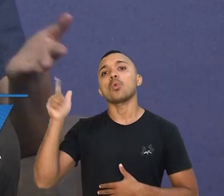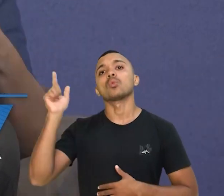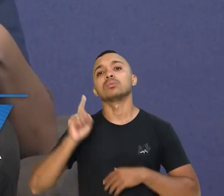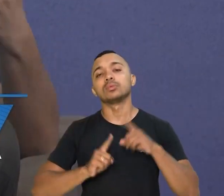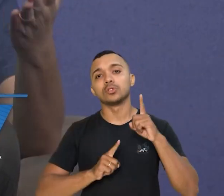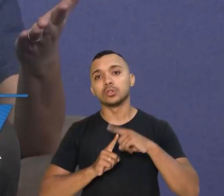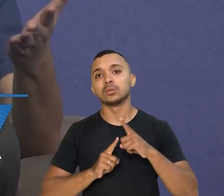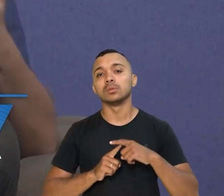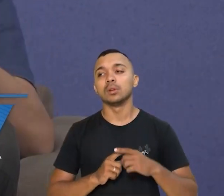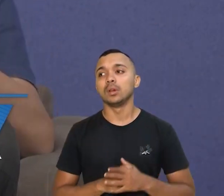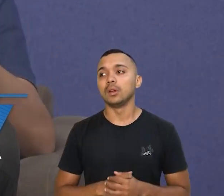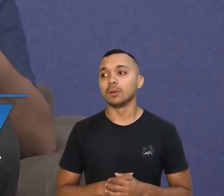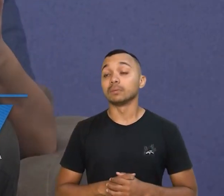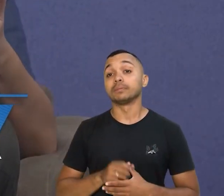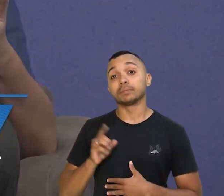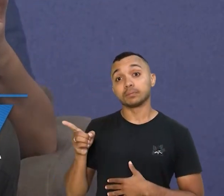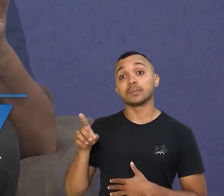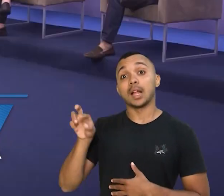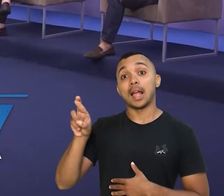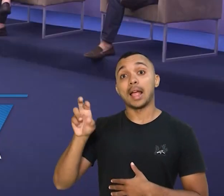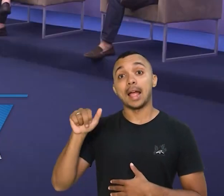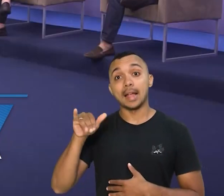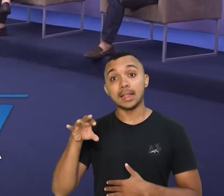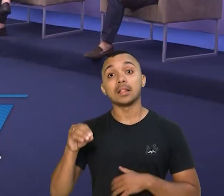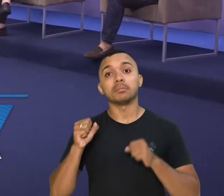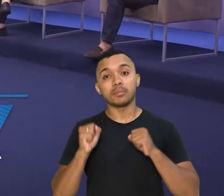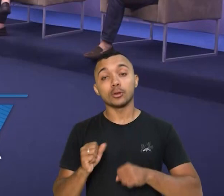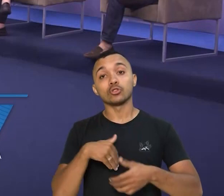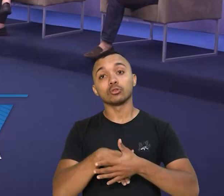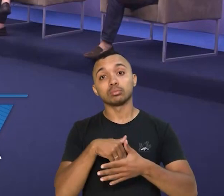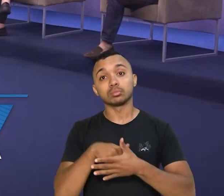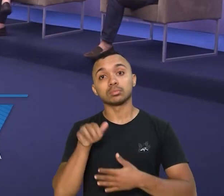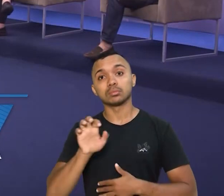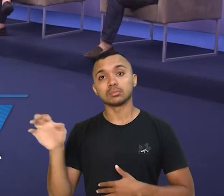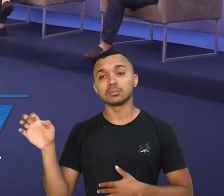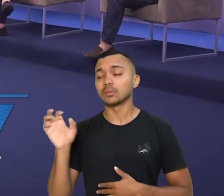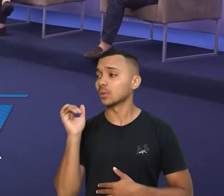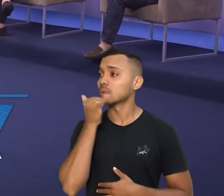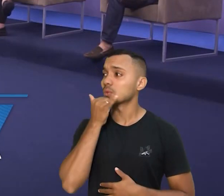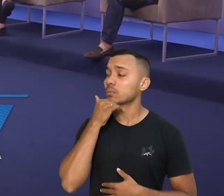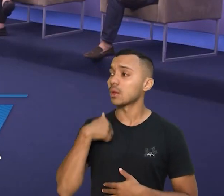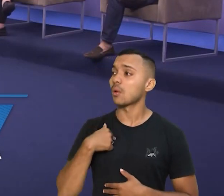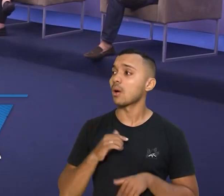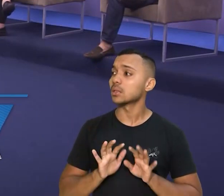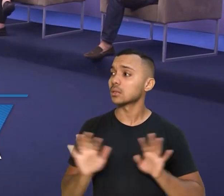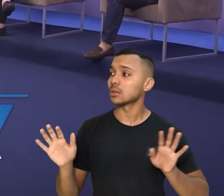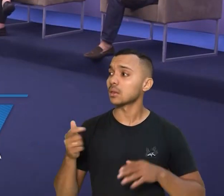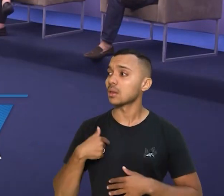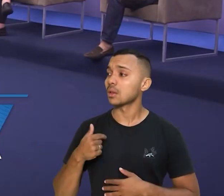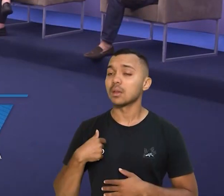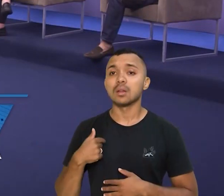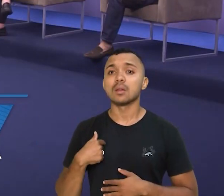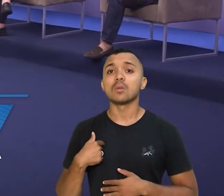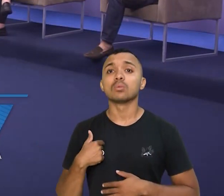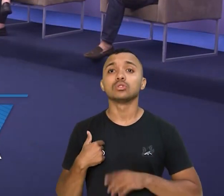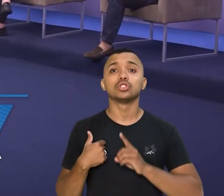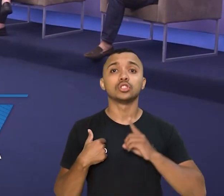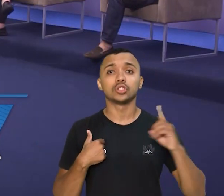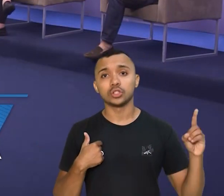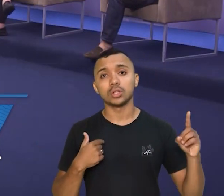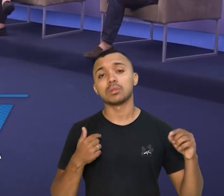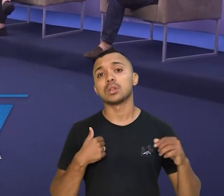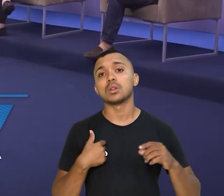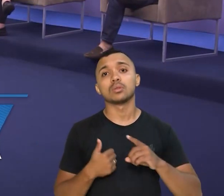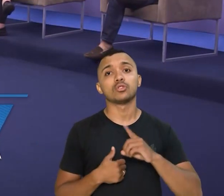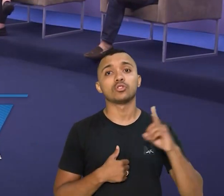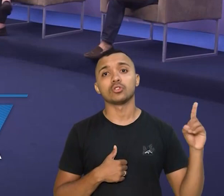também. O problema é ter a velocidade. Não, mas eu sou destro. Mas você pode ficar do lado esquerdo. Ele também é destro. Você não é proibido. Eles são destros. Você não é proibido. Eu ficar lá na área, igual